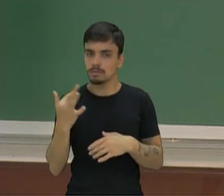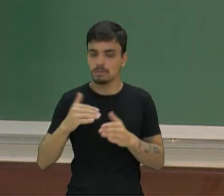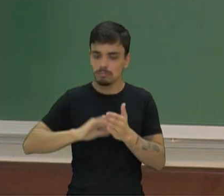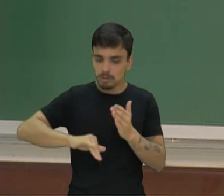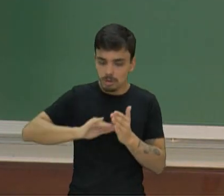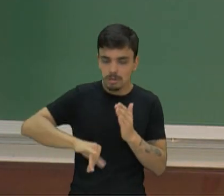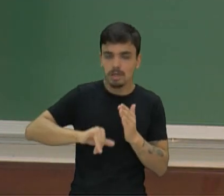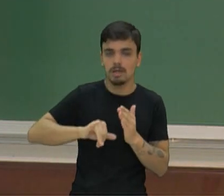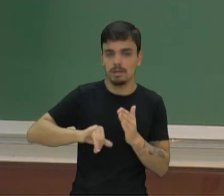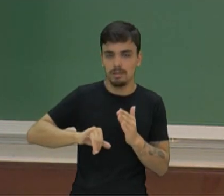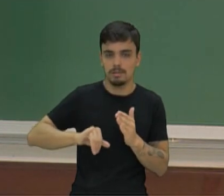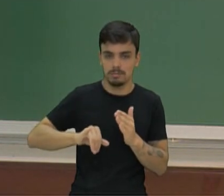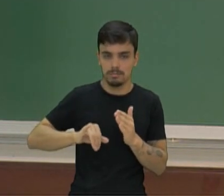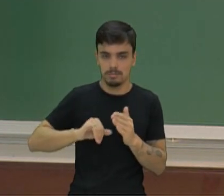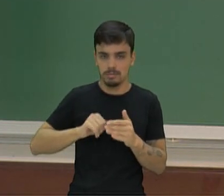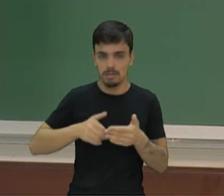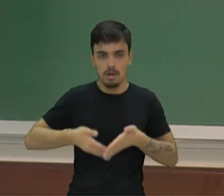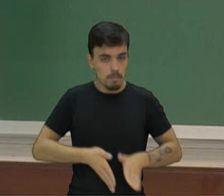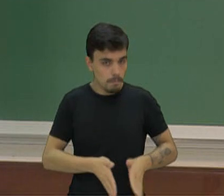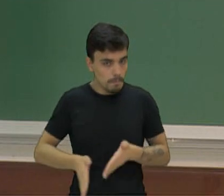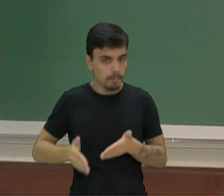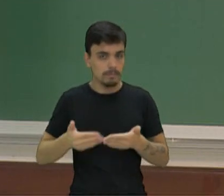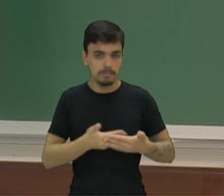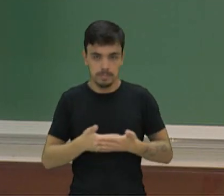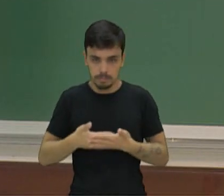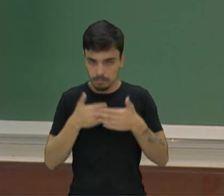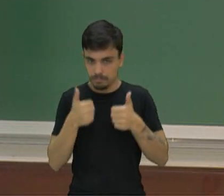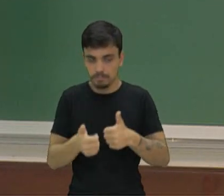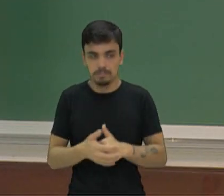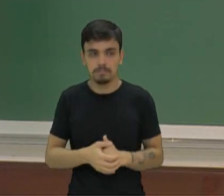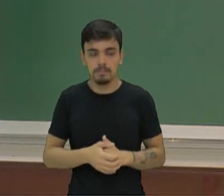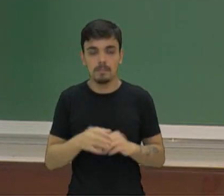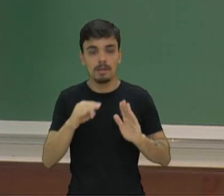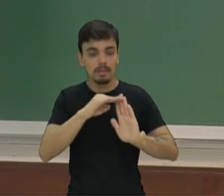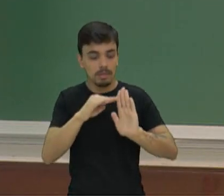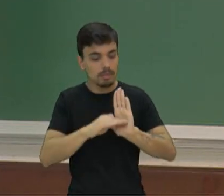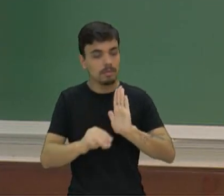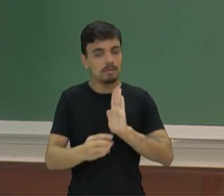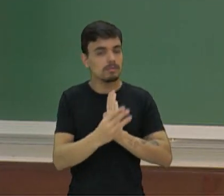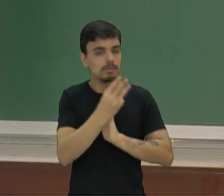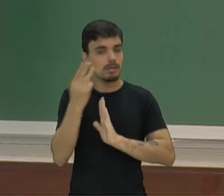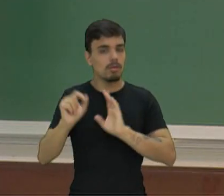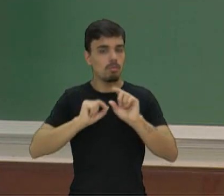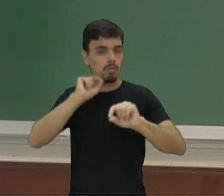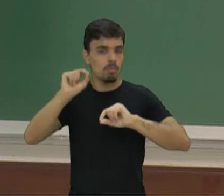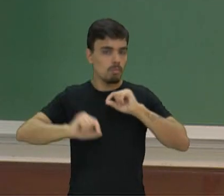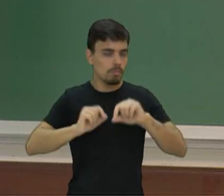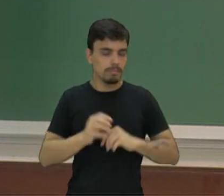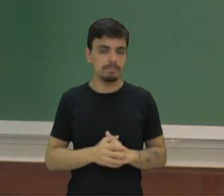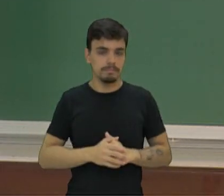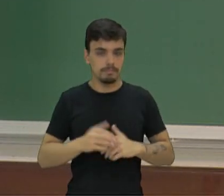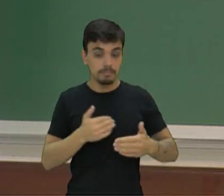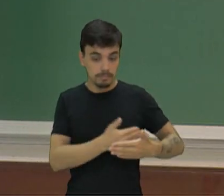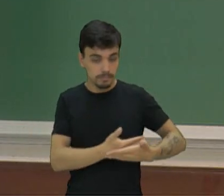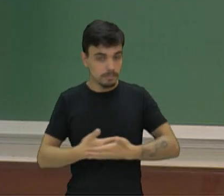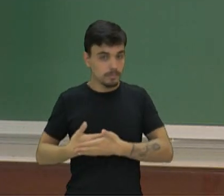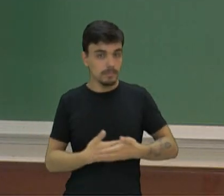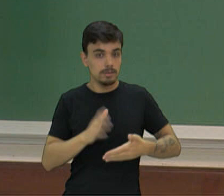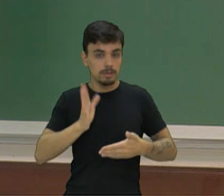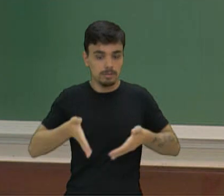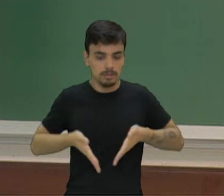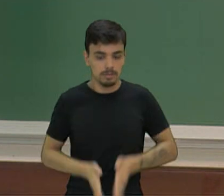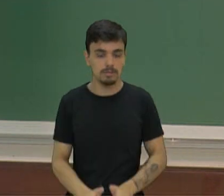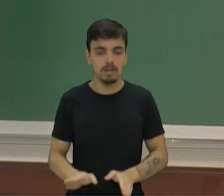expulsam o bebezinho lá de dentro. E a terceira parte é o seguinte, né? o bebezinho saiu,